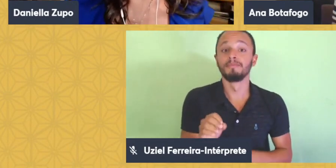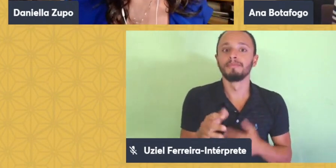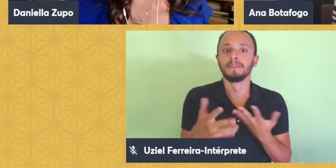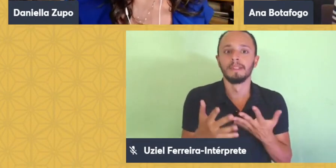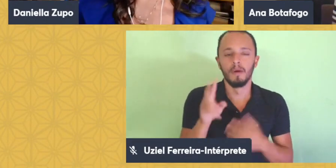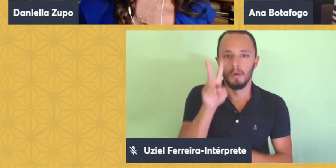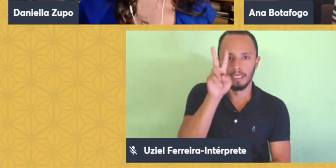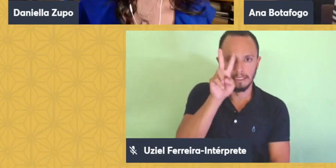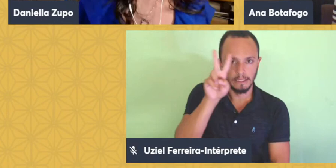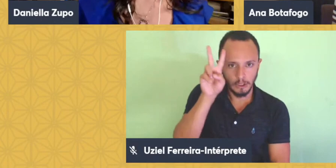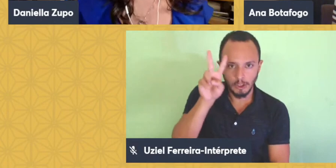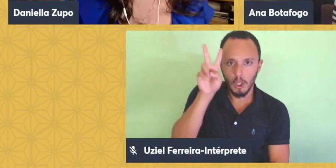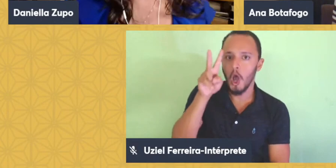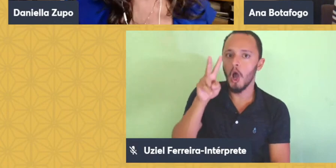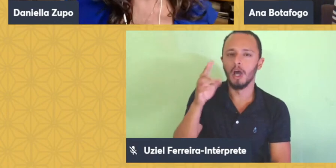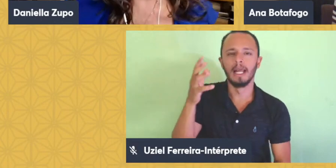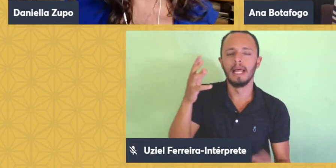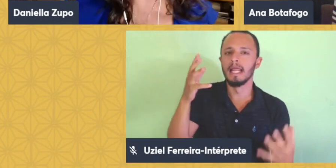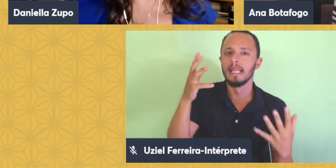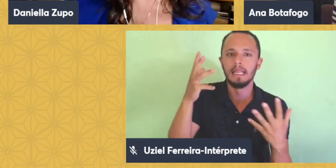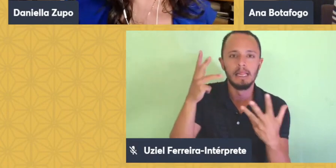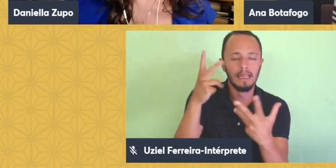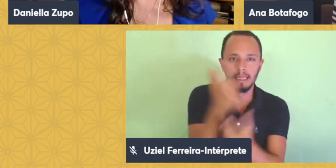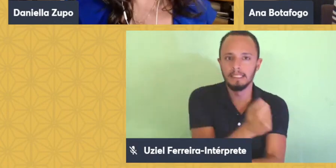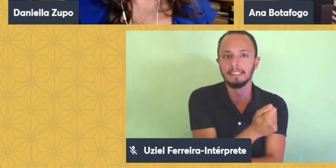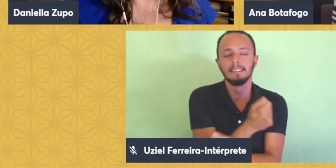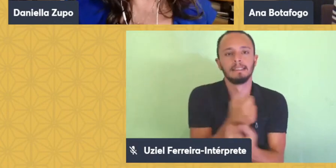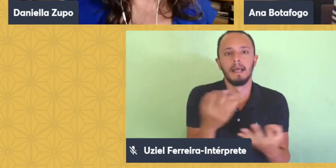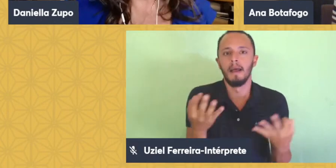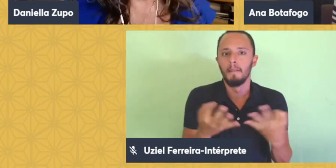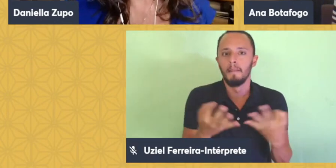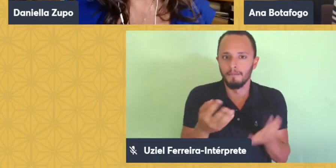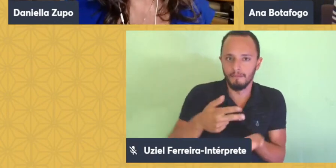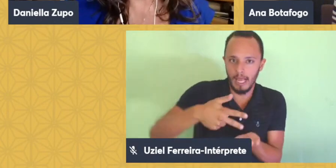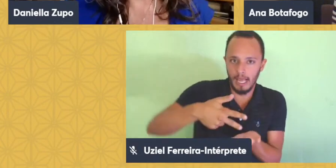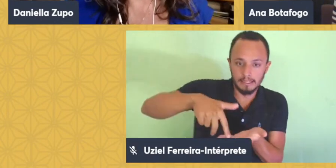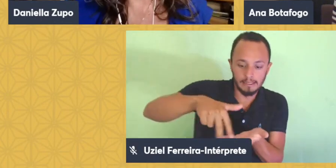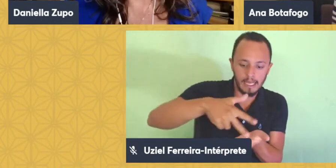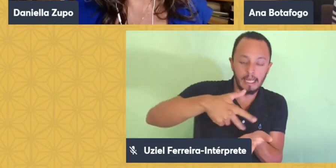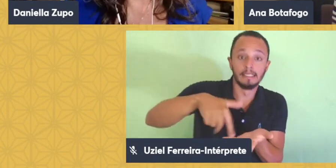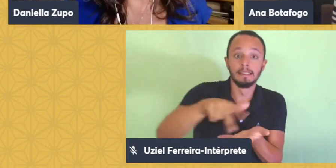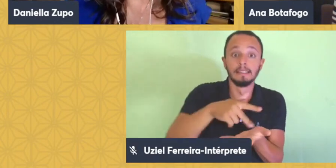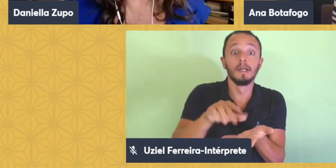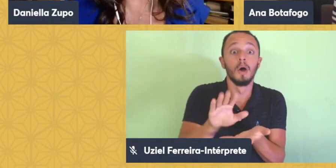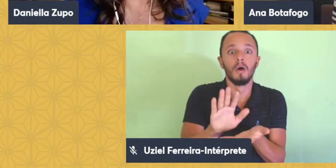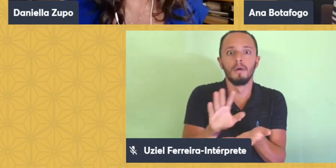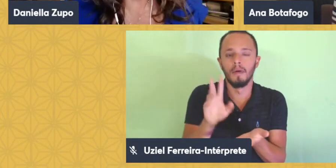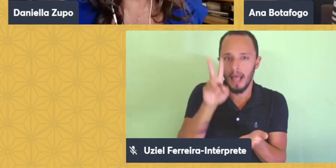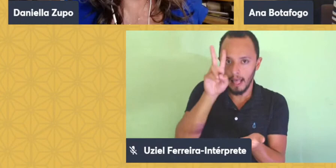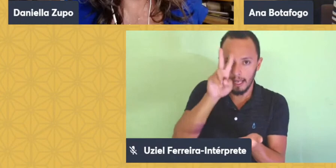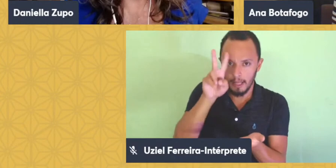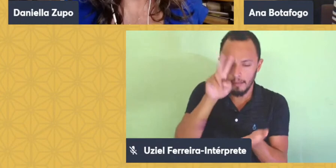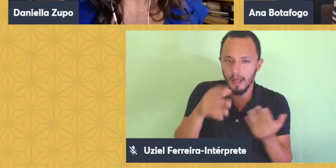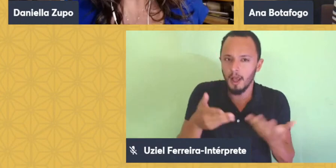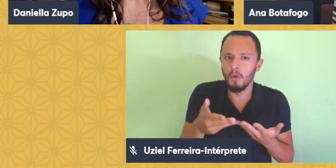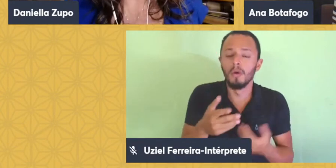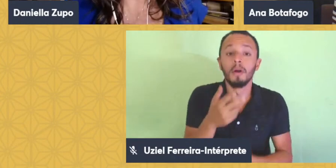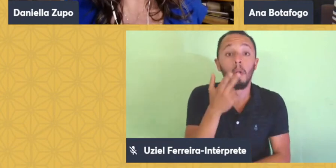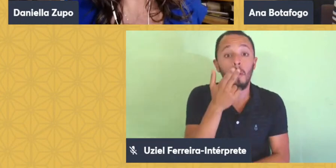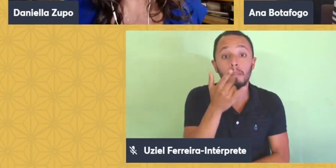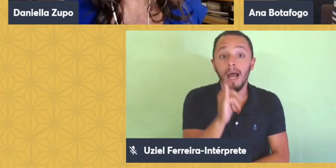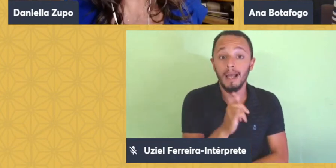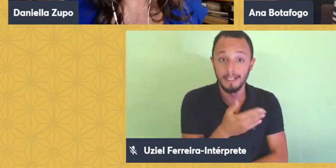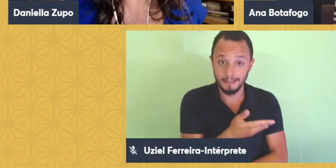maravilhosa né dedicada à Dança vamos lembrar que você acaba olhar seu pai né